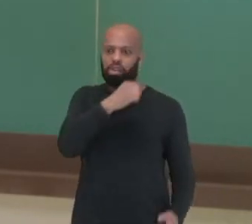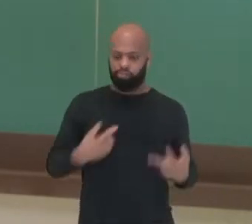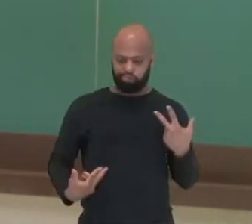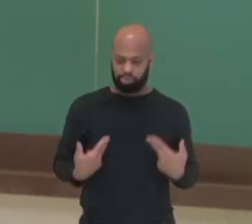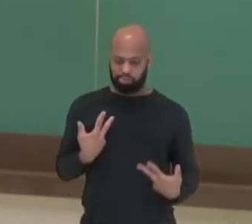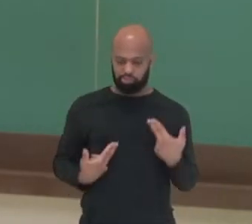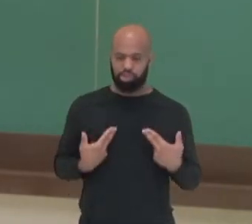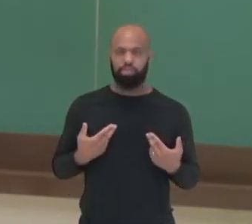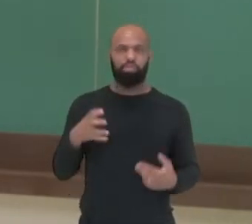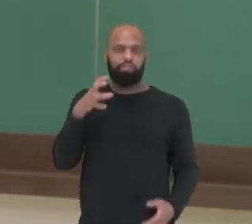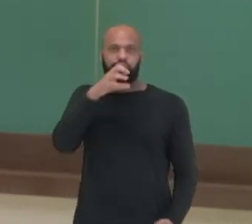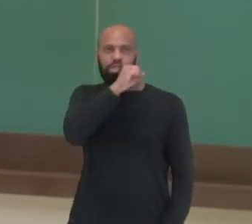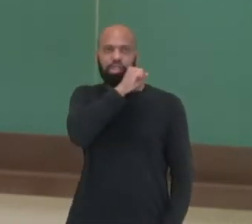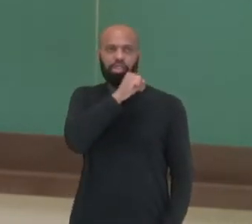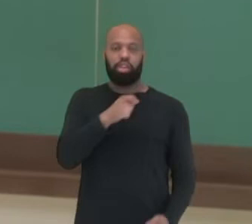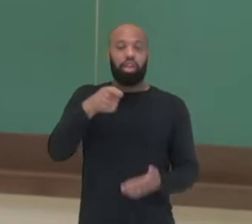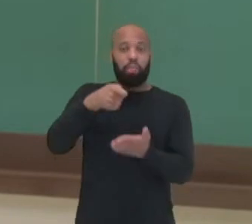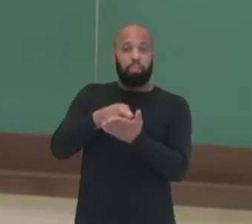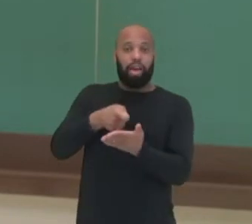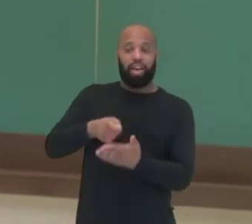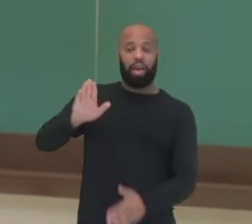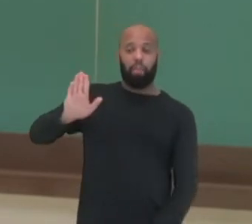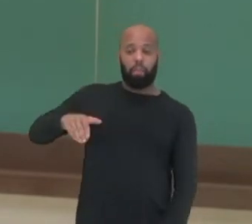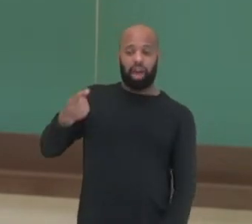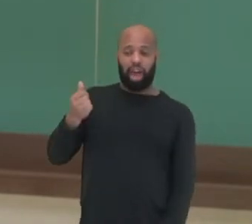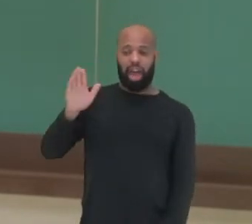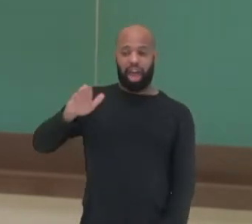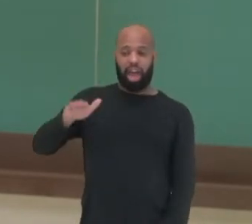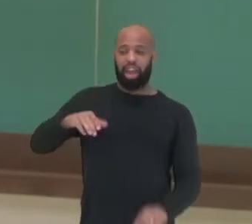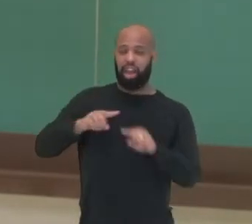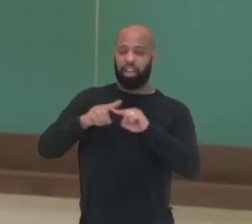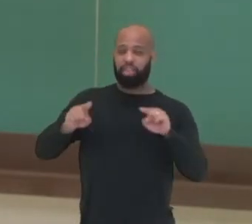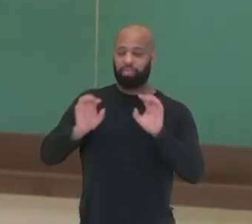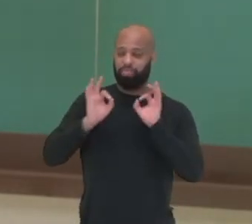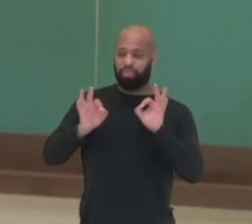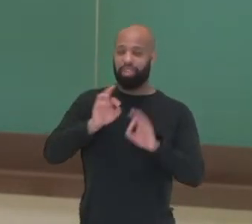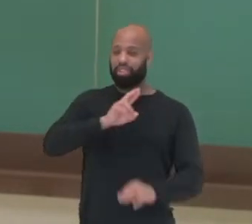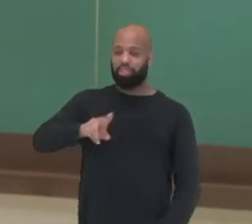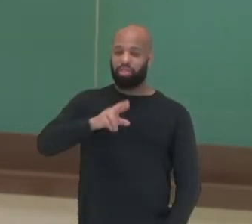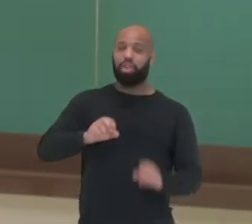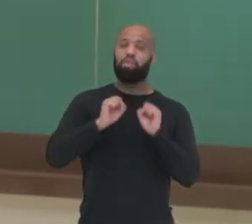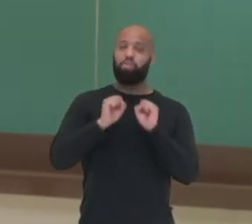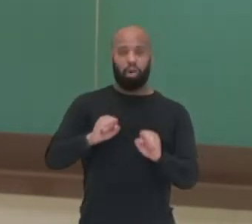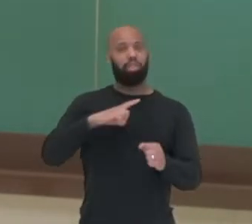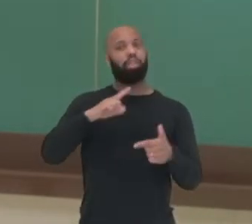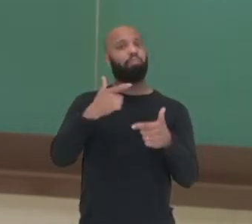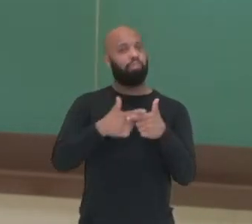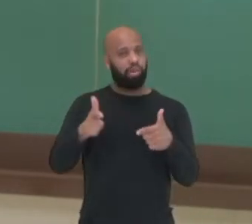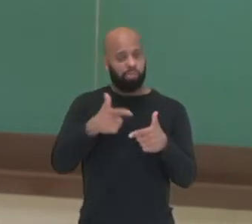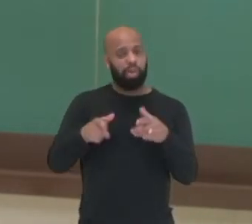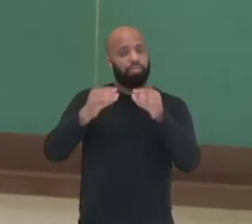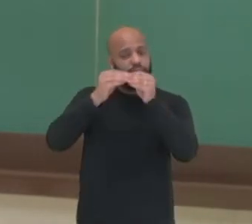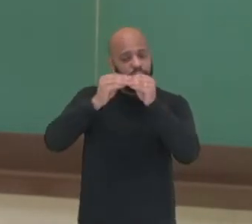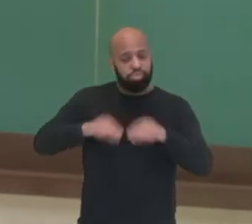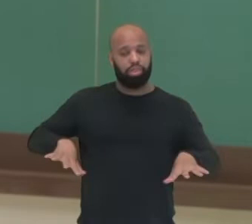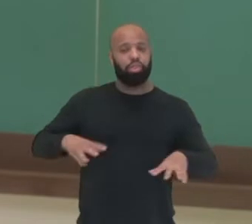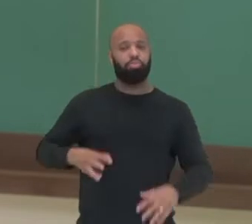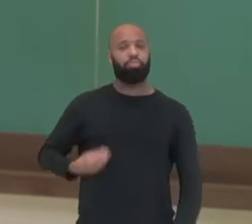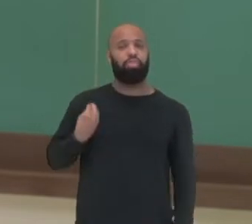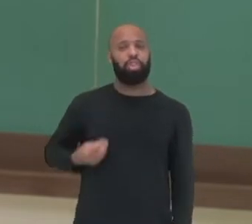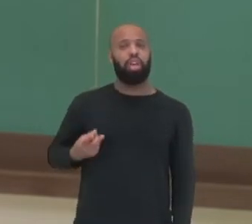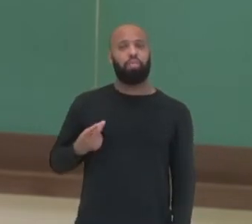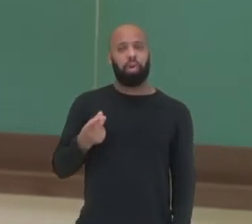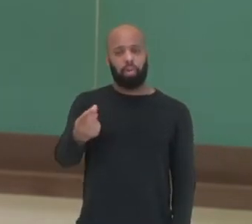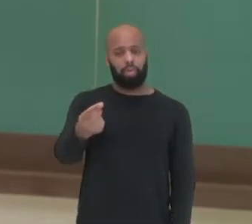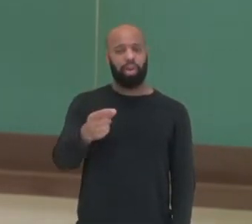às vezes paga barato por um procedimento que não é o ideal e acaba, né, tendo um prejuízo maior, que é um